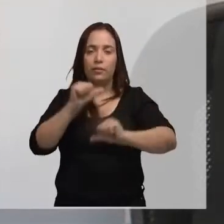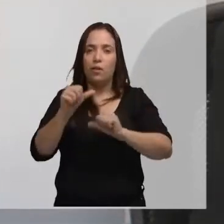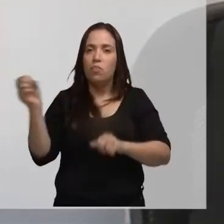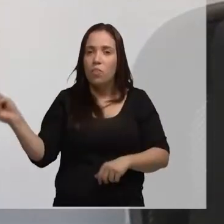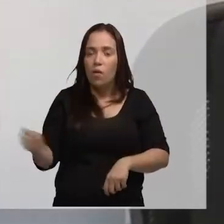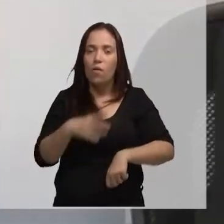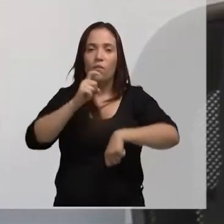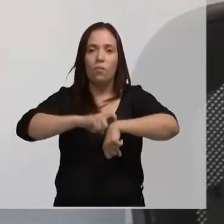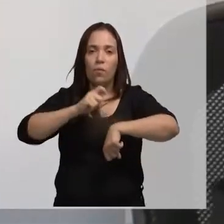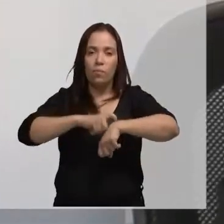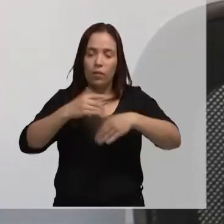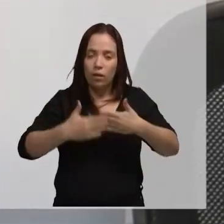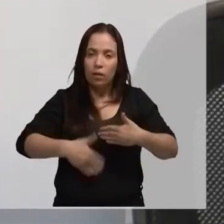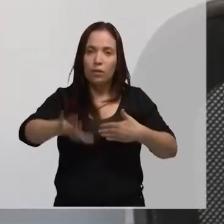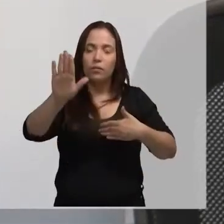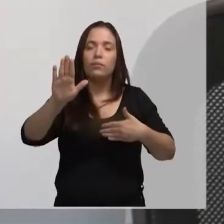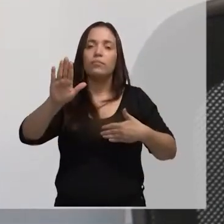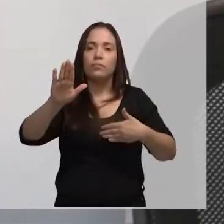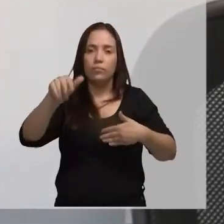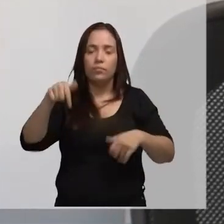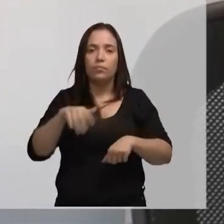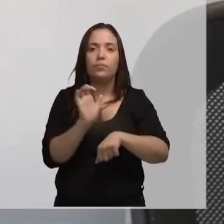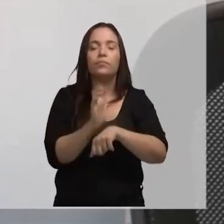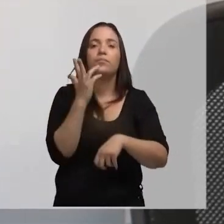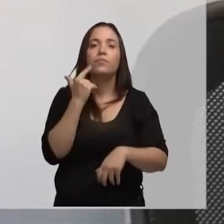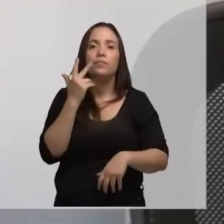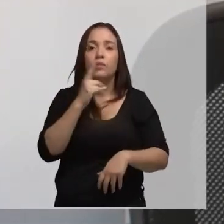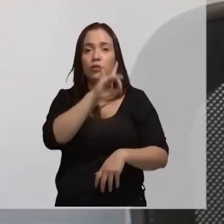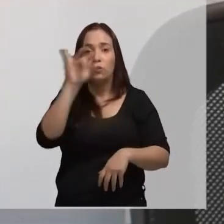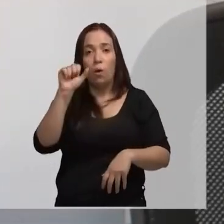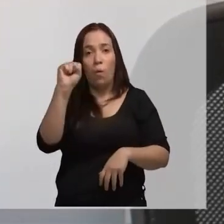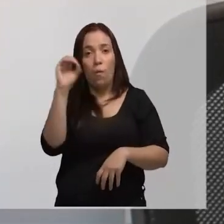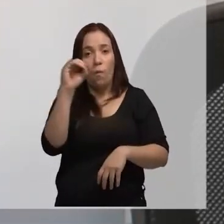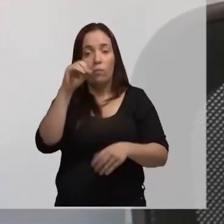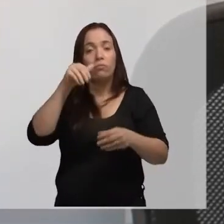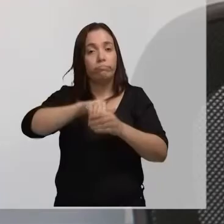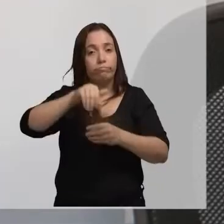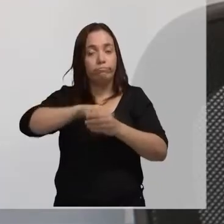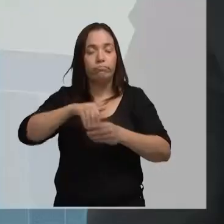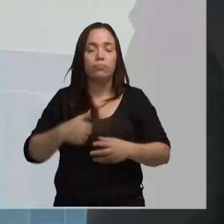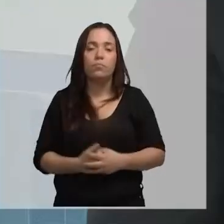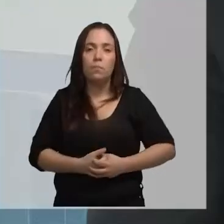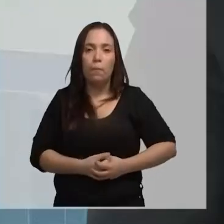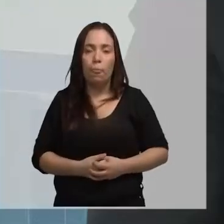independente do resultado final, no dia 8 de outubro. Luiz,